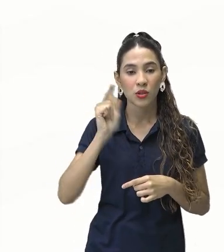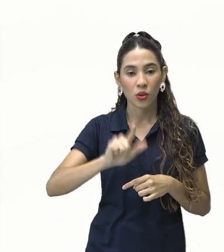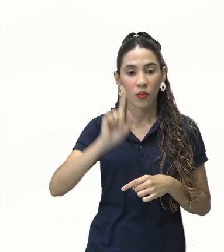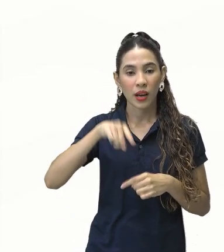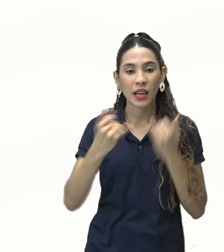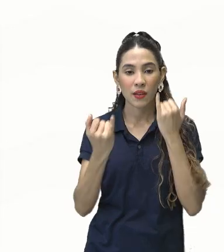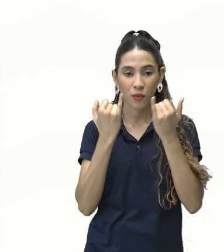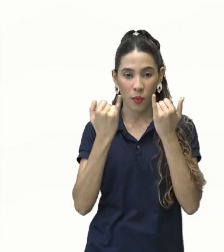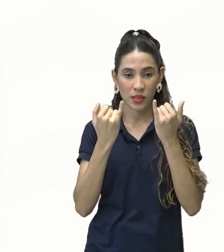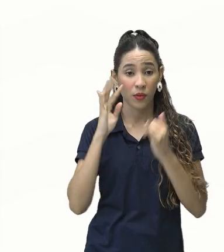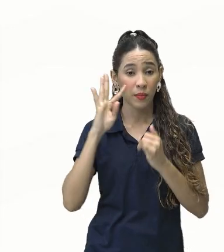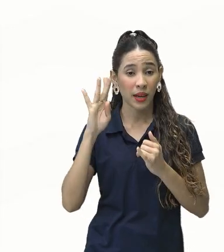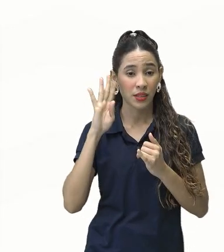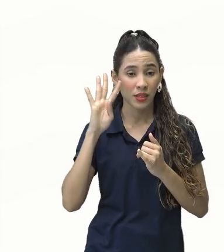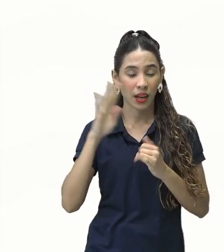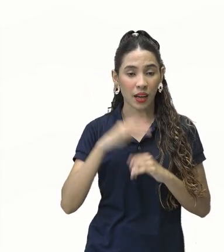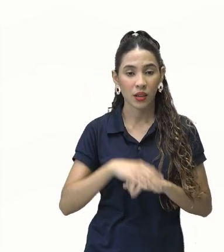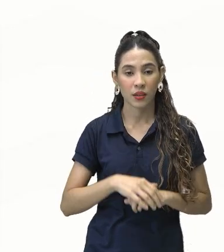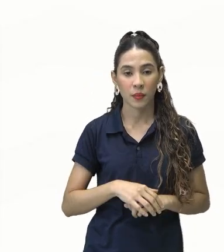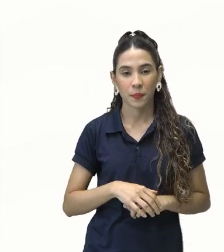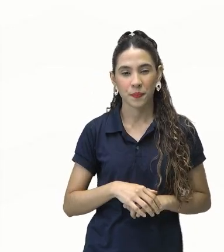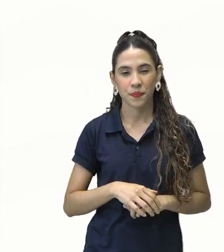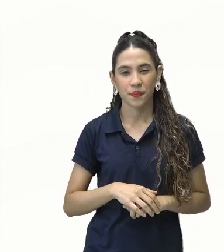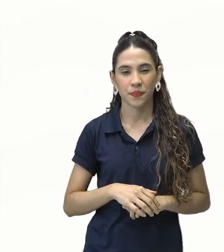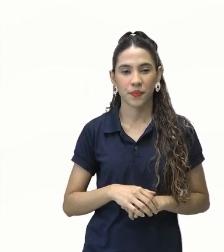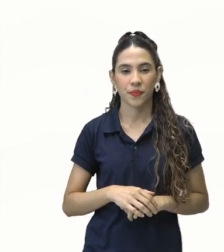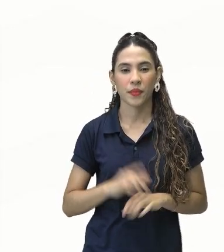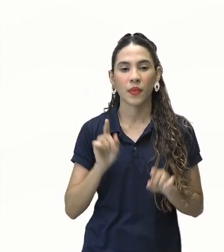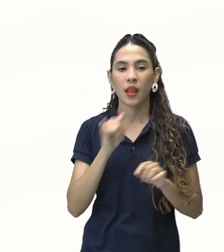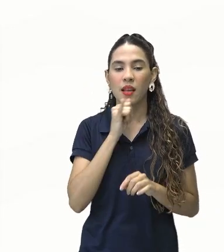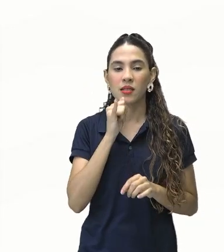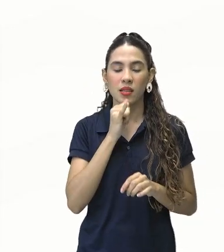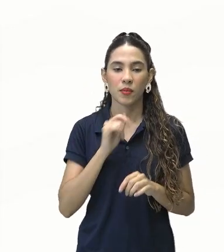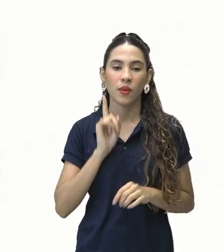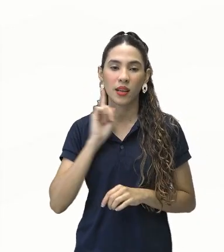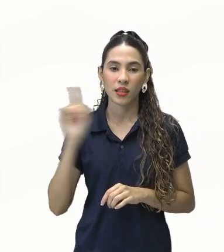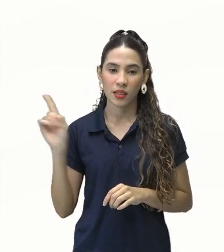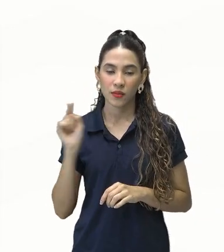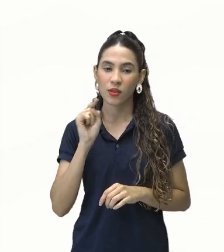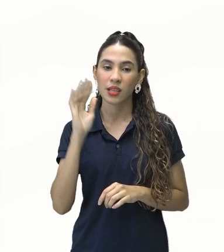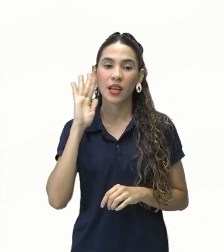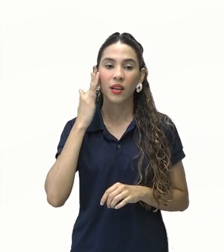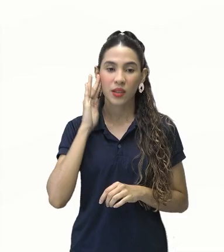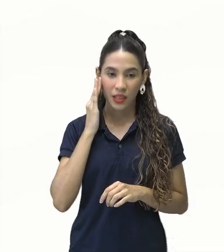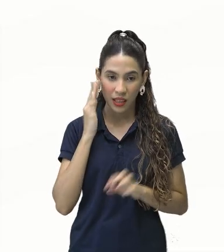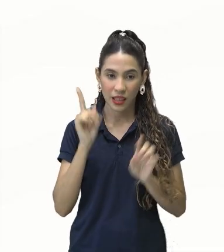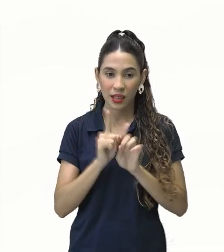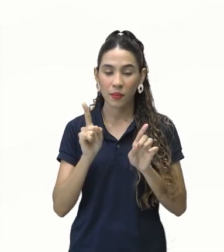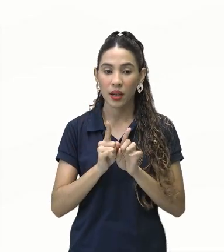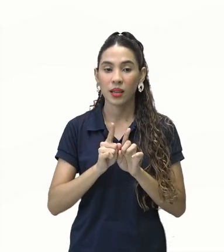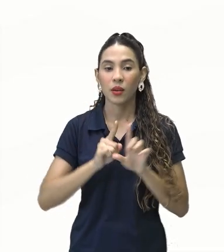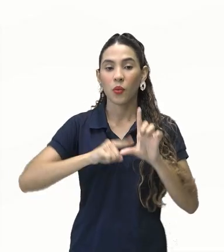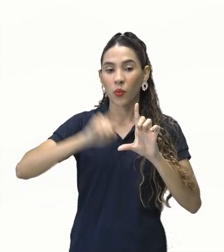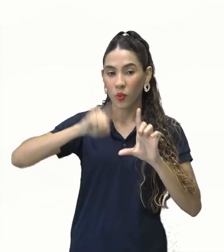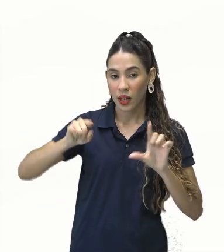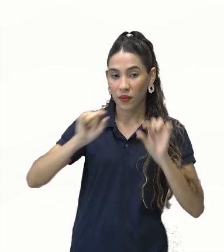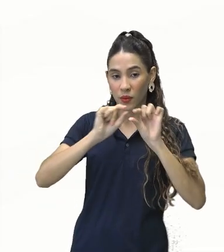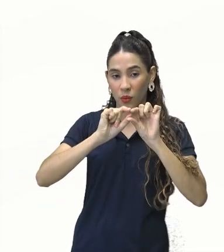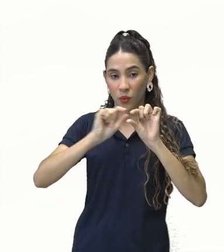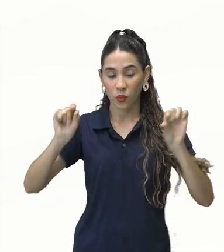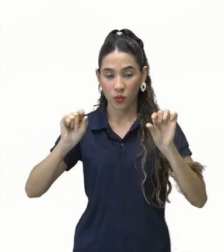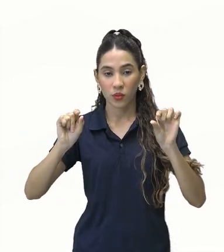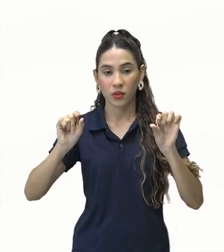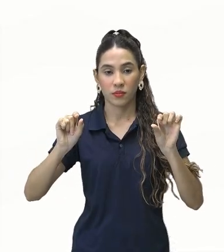dados fictícios, tá bom? Apenas aqui um exemplo para que vocês entendam um gráfico de coluna na